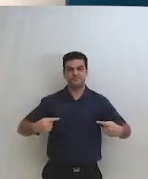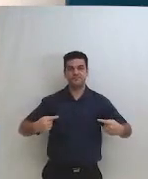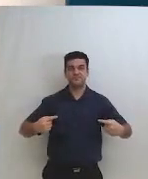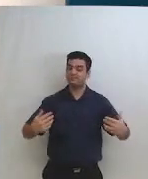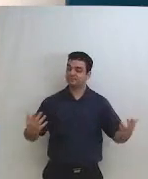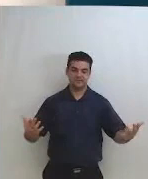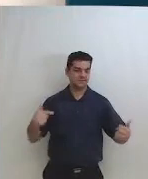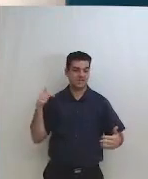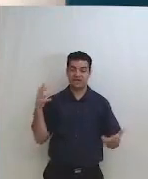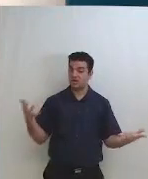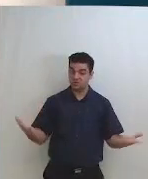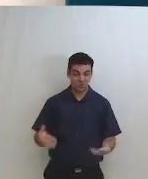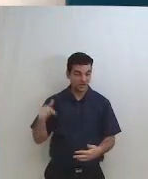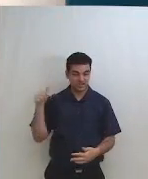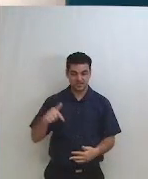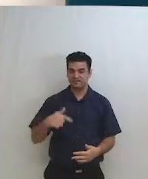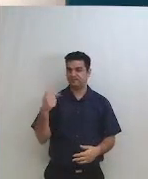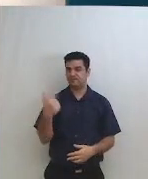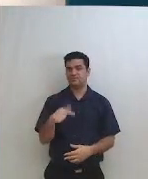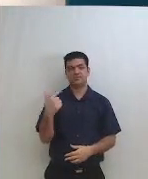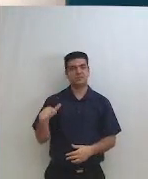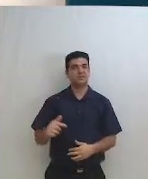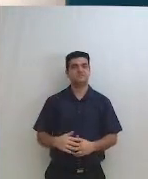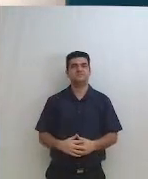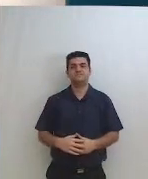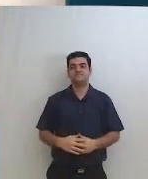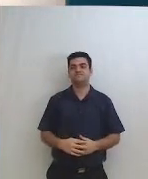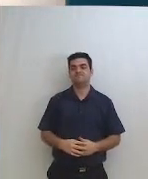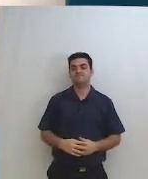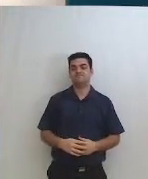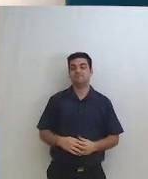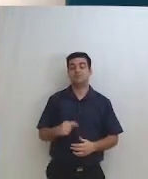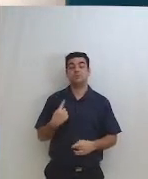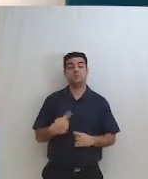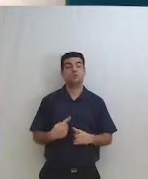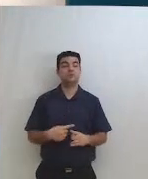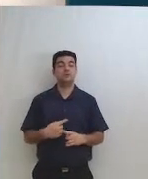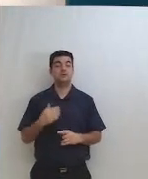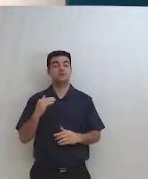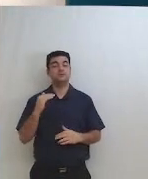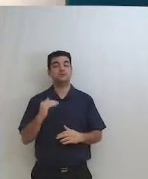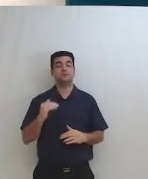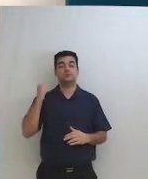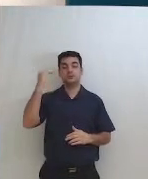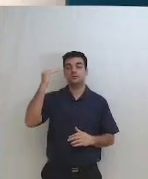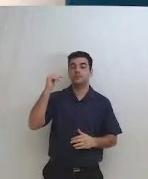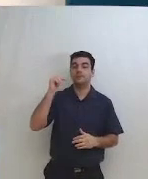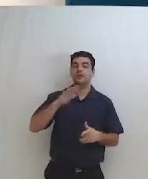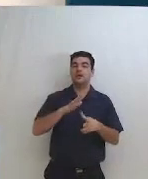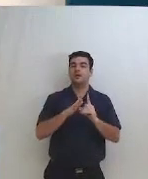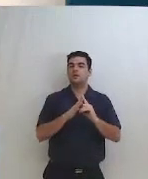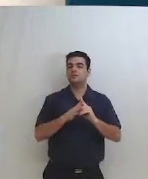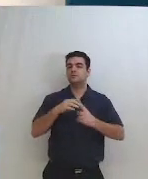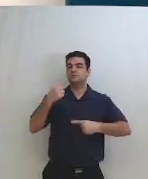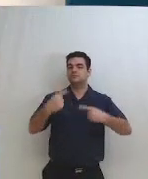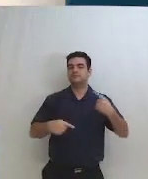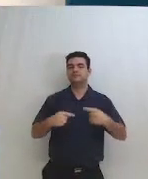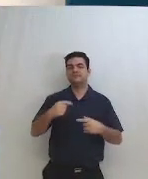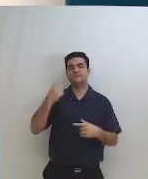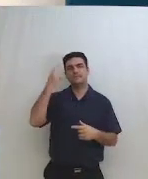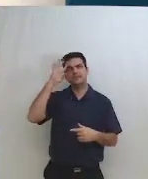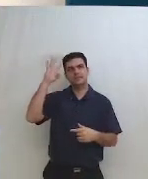caso, excelência. O Superior Tribunal de Justiça, antes mesmo da reforma trazida pelo